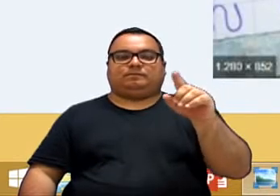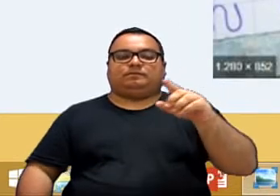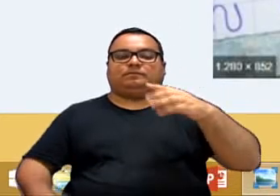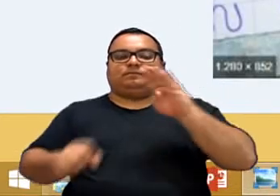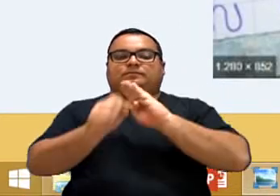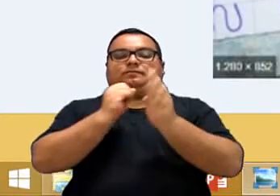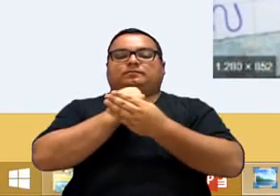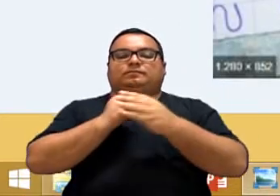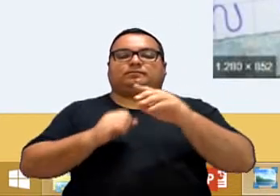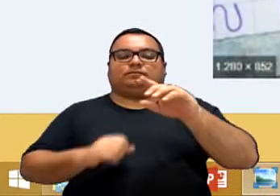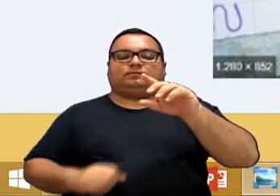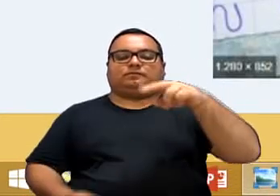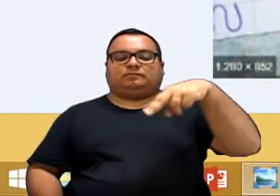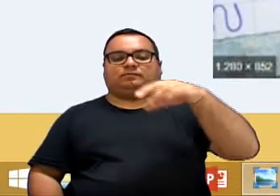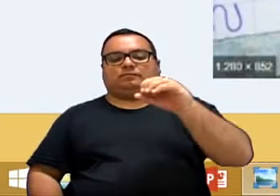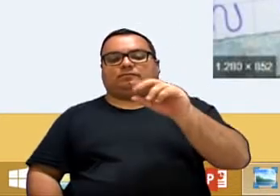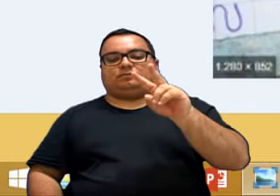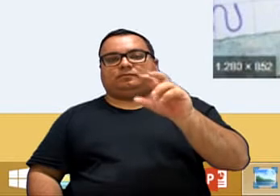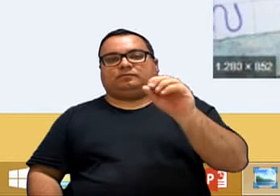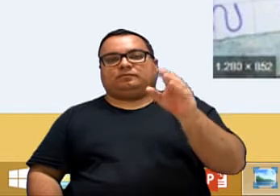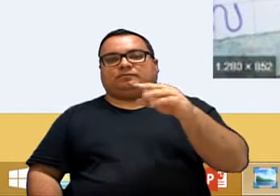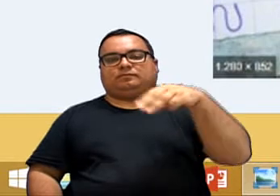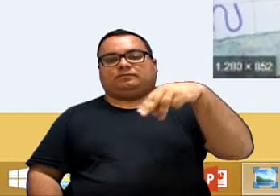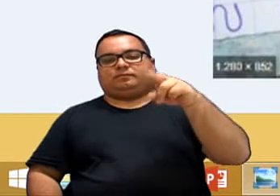para mim por favor